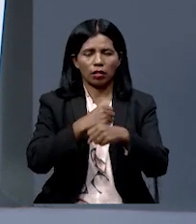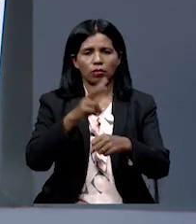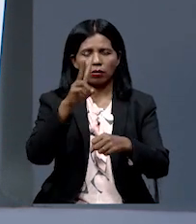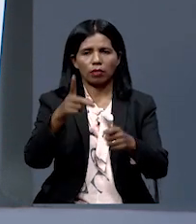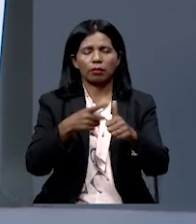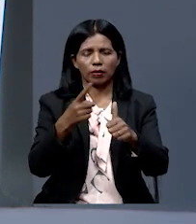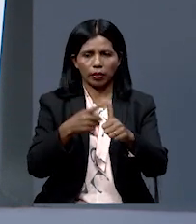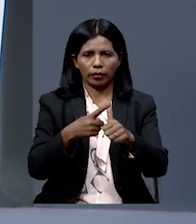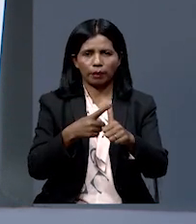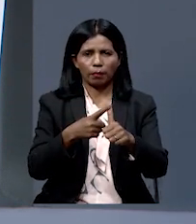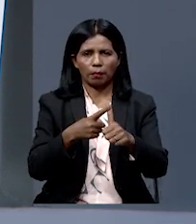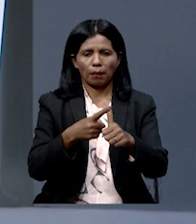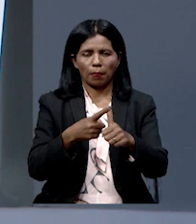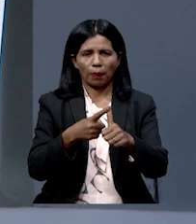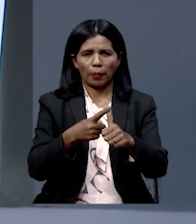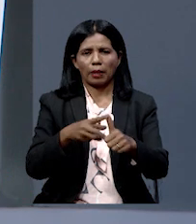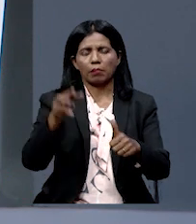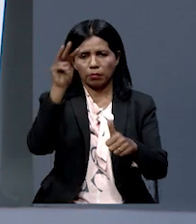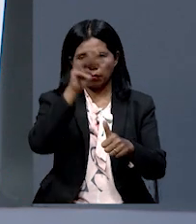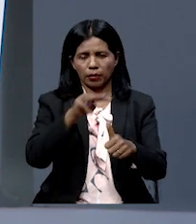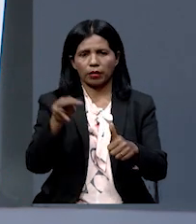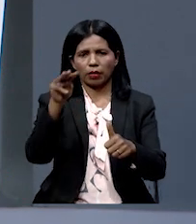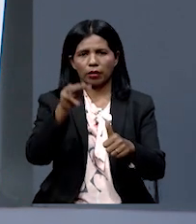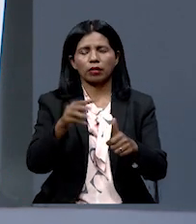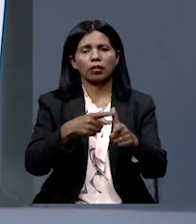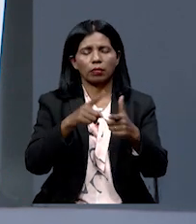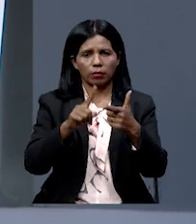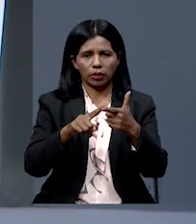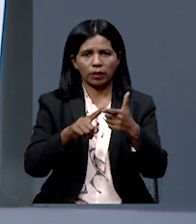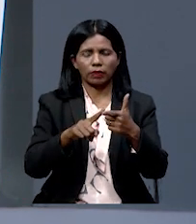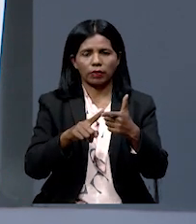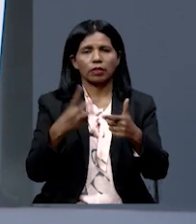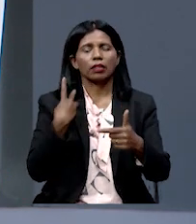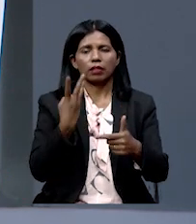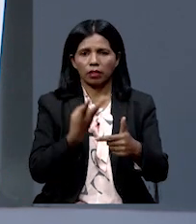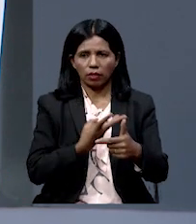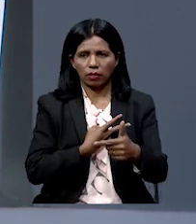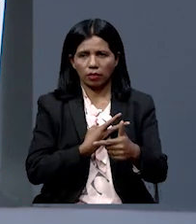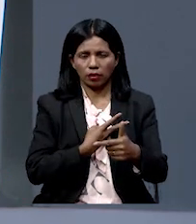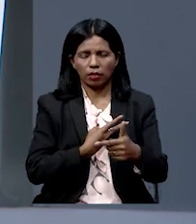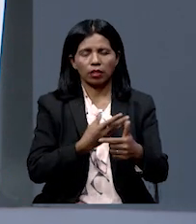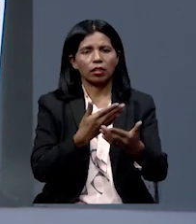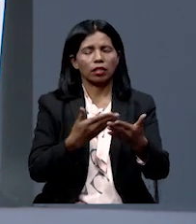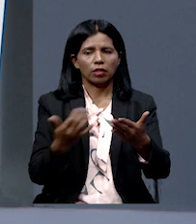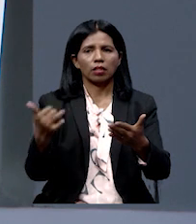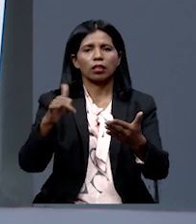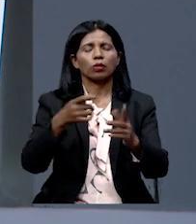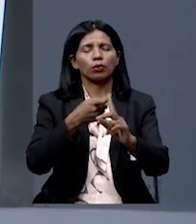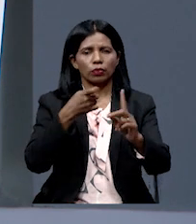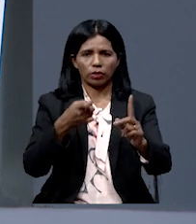primeiro mak monetiza itania produto sira conteúdo